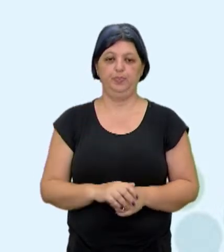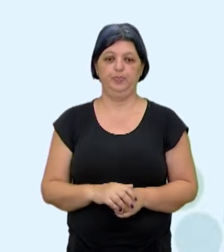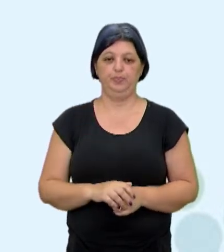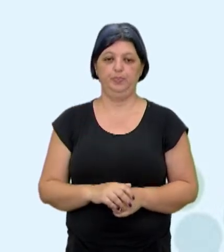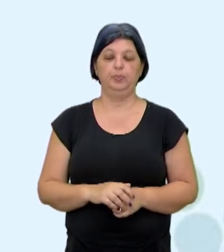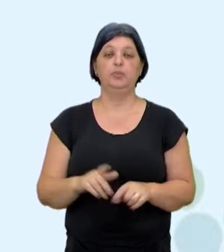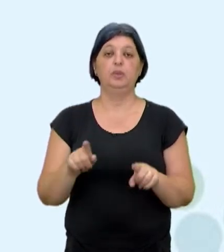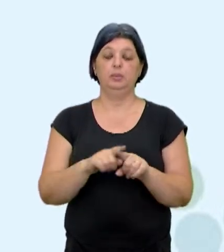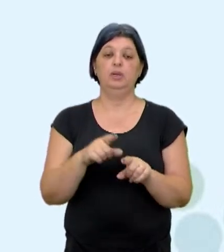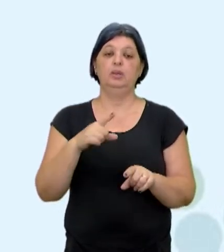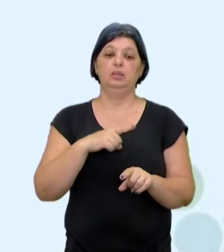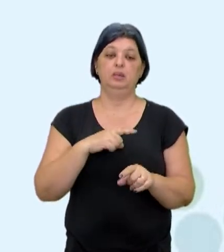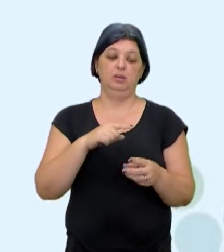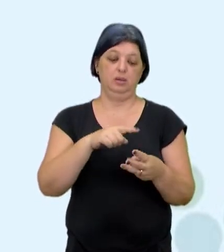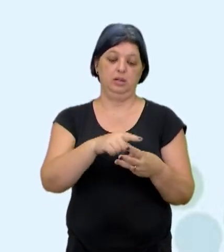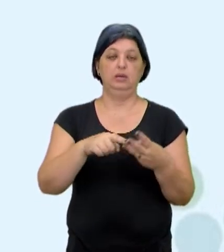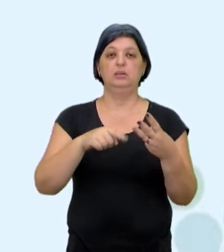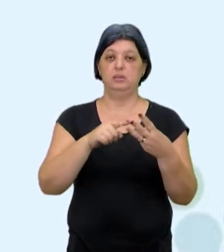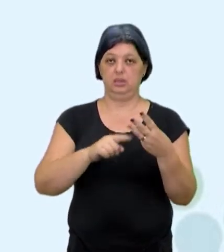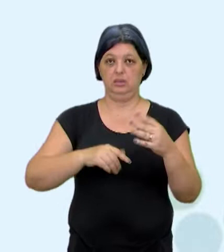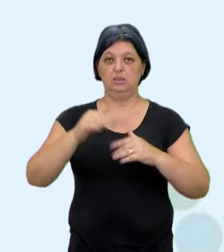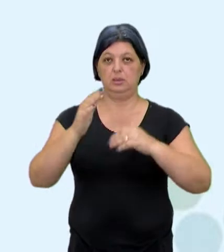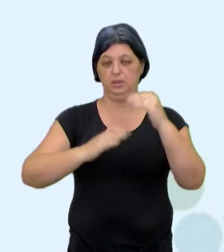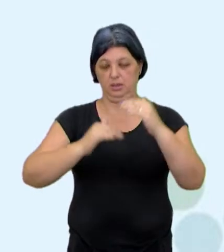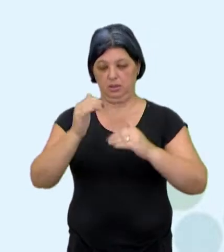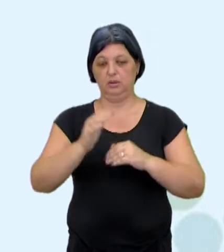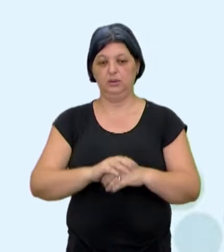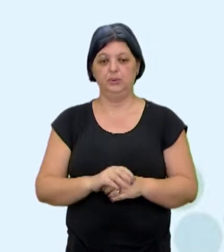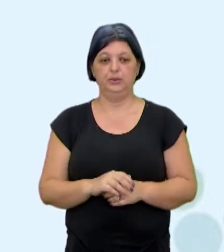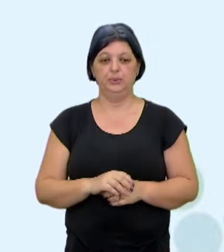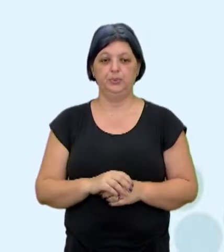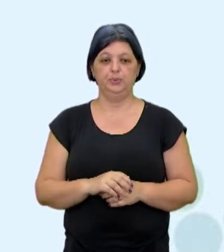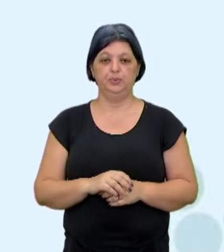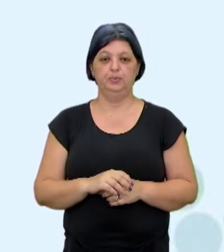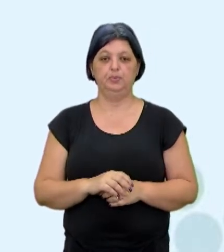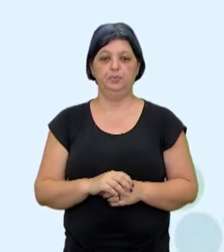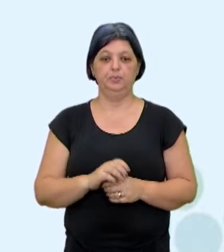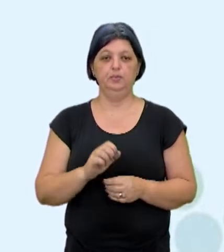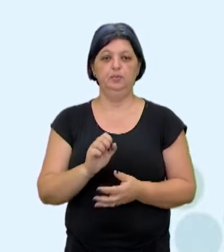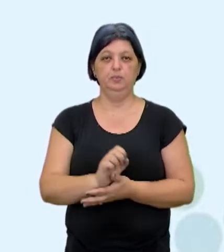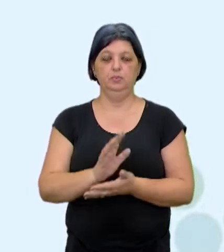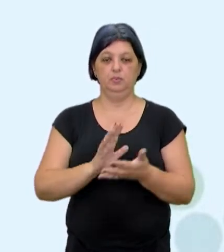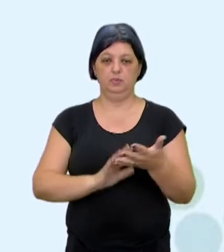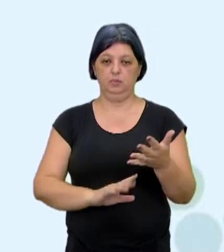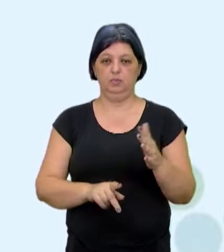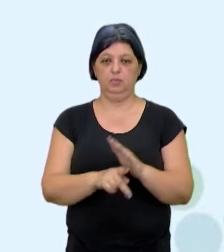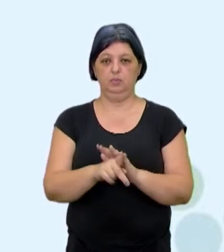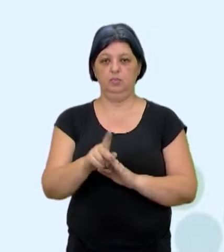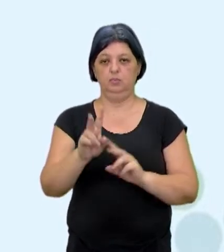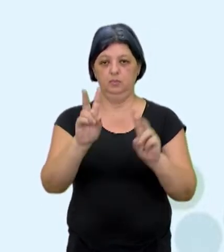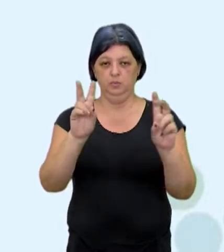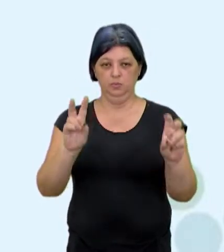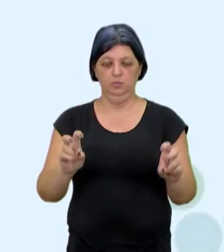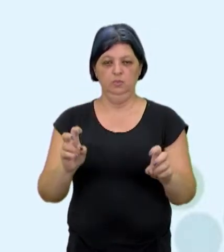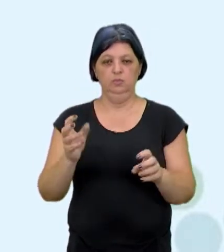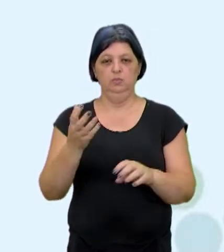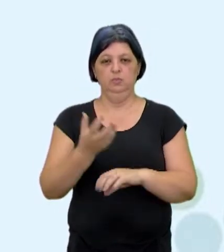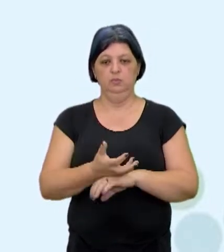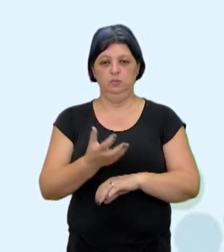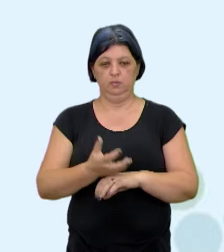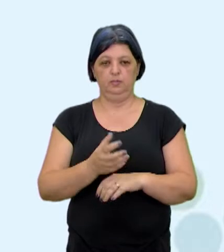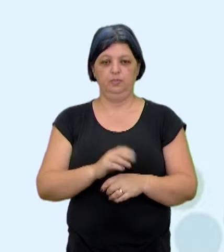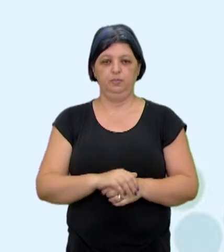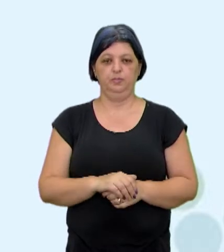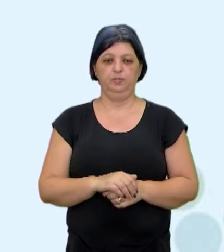aí nós temos aí as 3 habilidades que compõem essa atividade e esse componente 3 aí, né, que são as